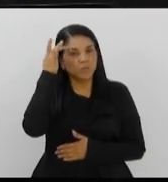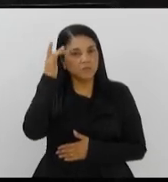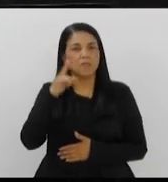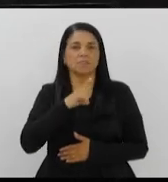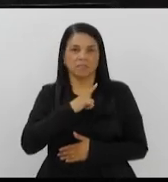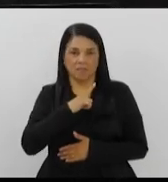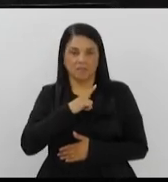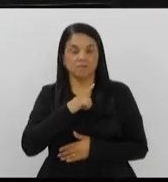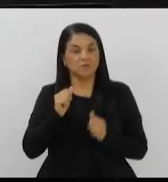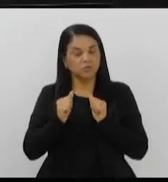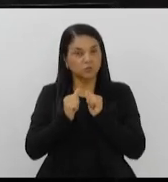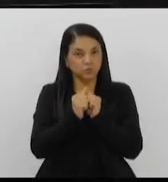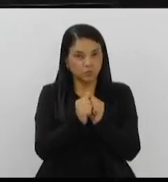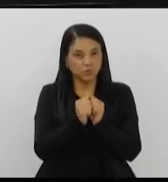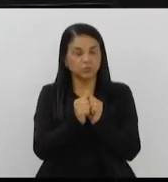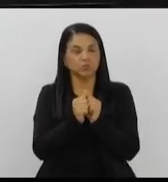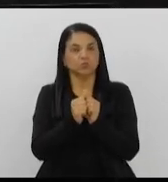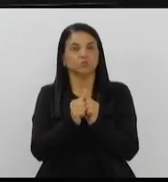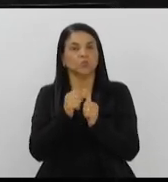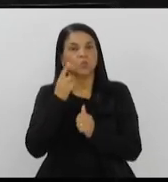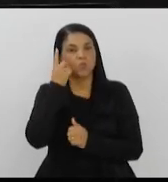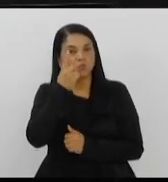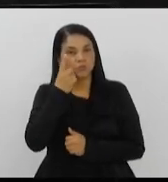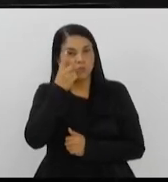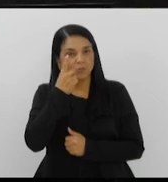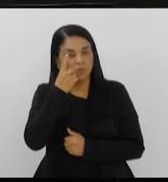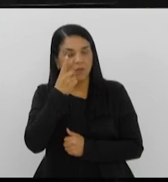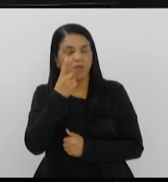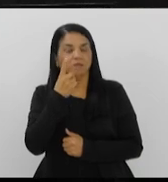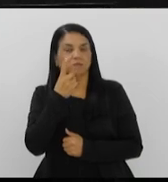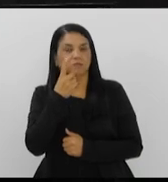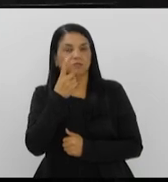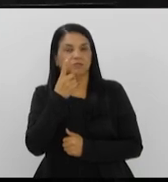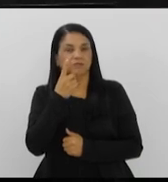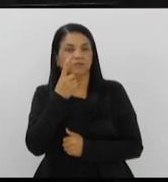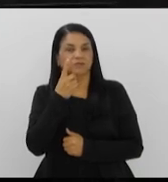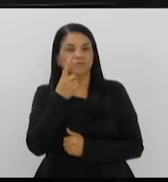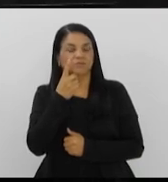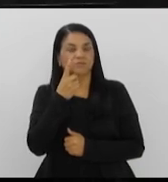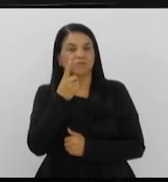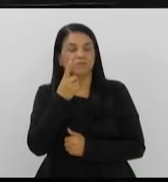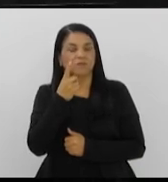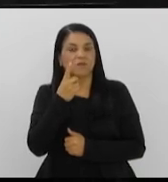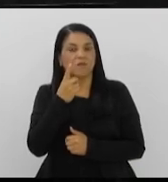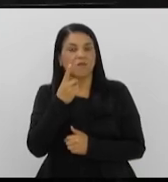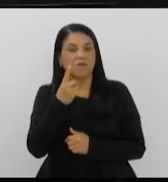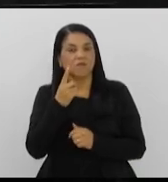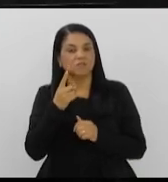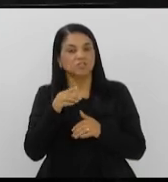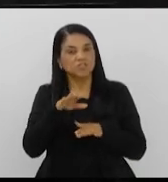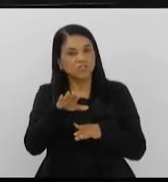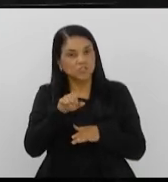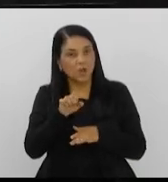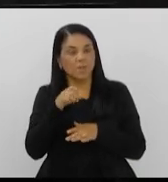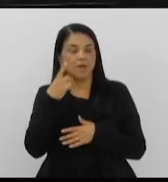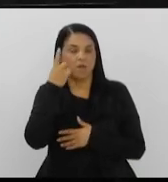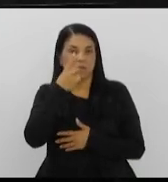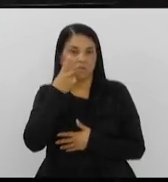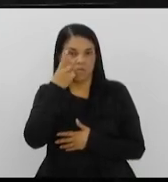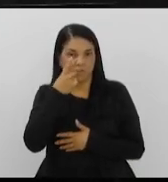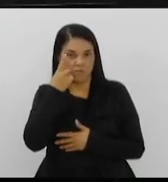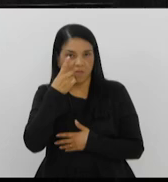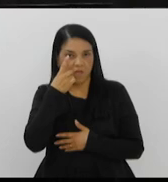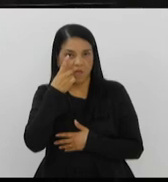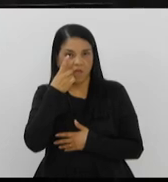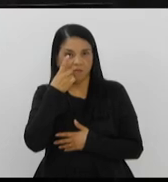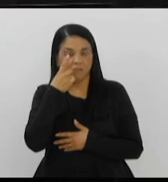juntos, sem vaidade, ele é o presidente da casa, mas sem vaidade, ele chama os deputados que aqui